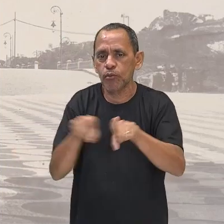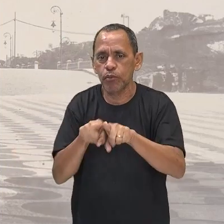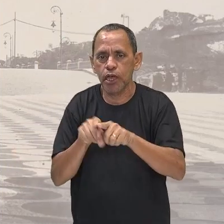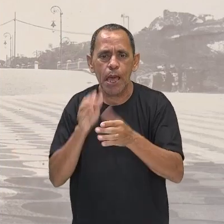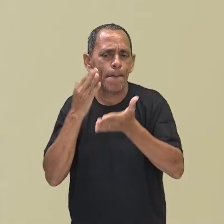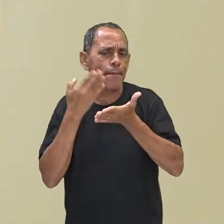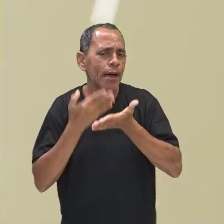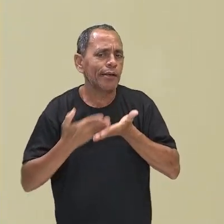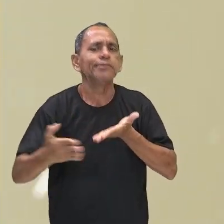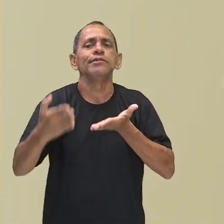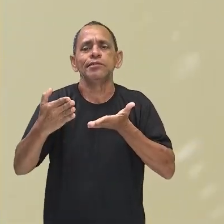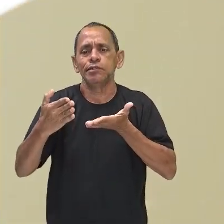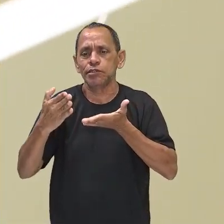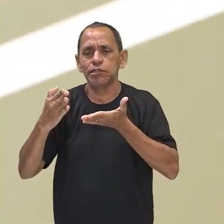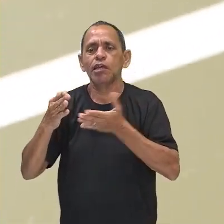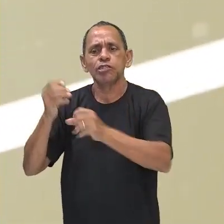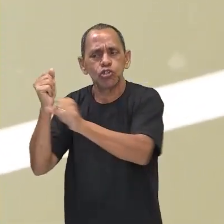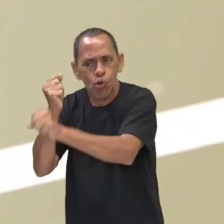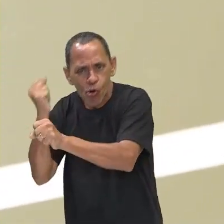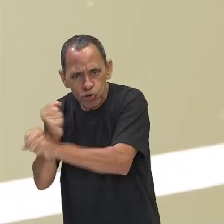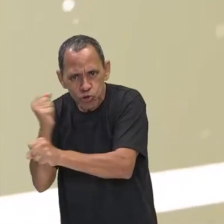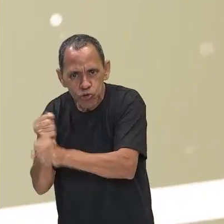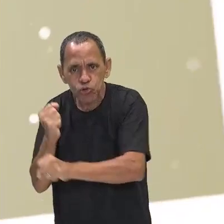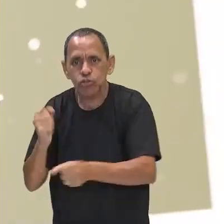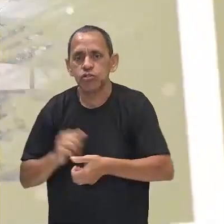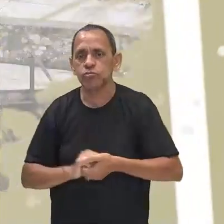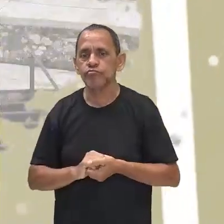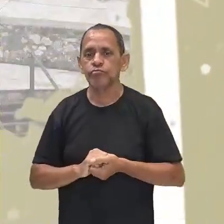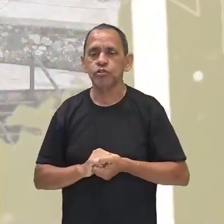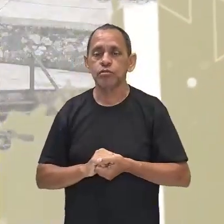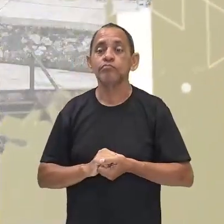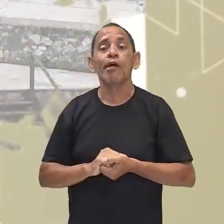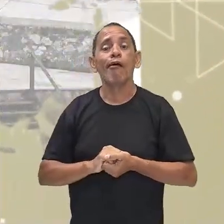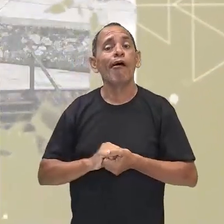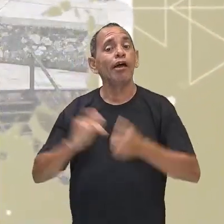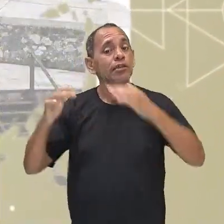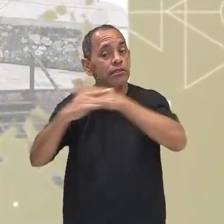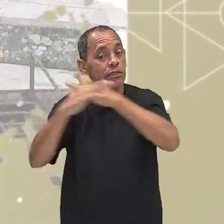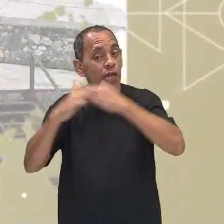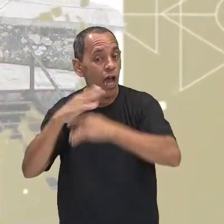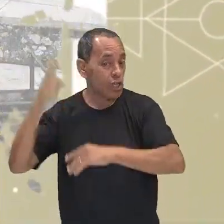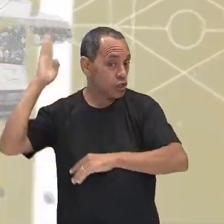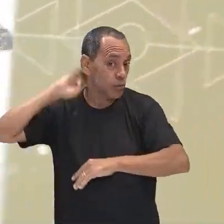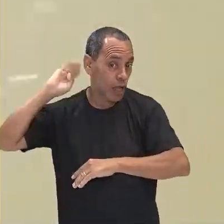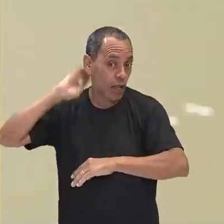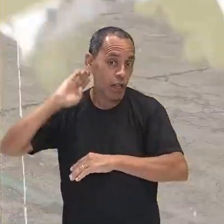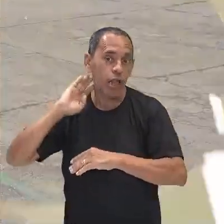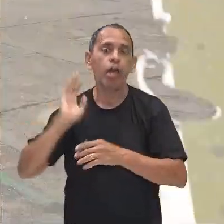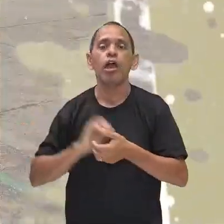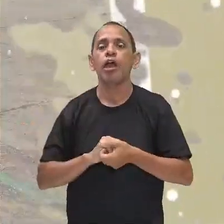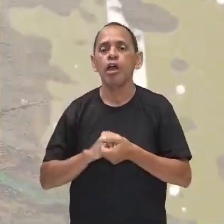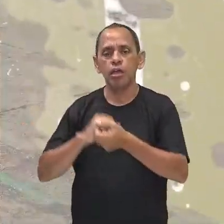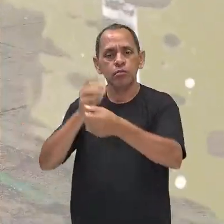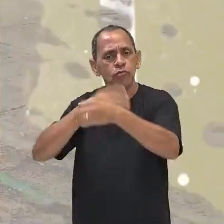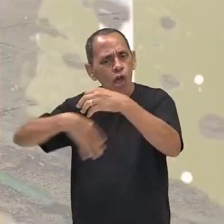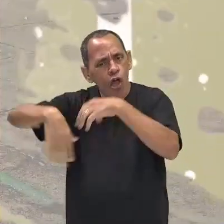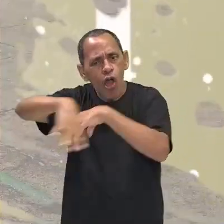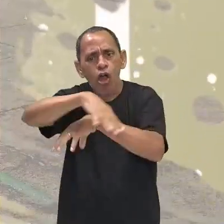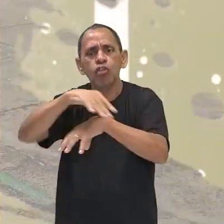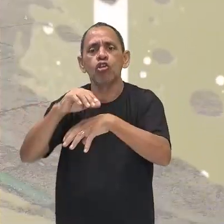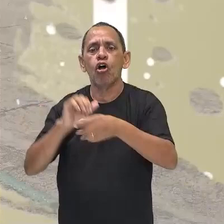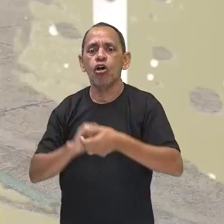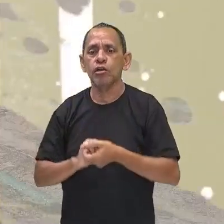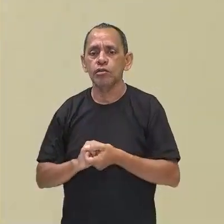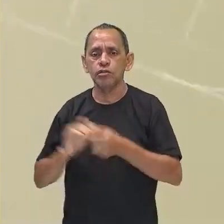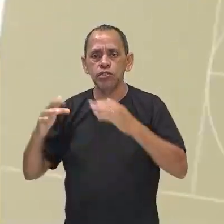dessas fortificações. Destaco para vocês a cidade de Belém, que surgiu ao redor do Forte do Presépio, a cidade de Ópios